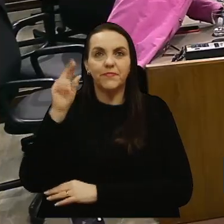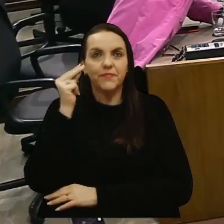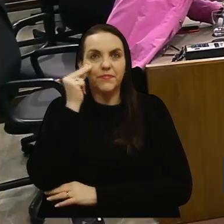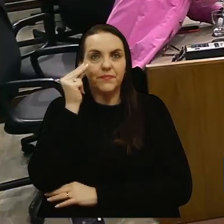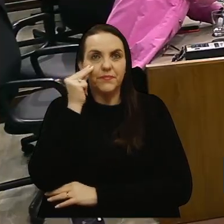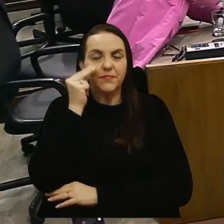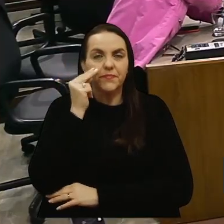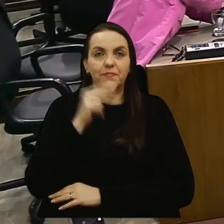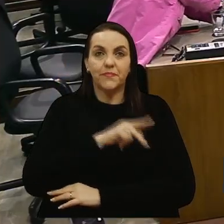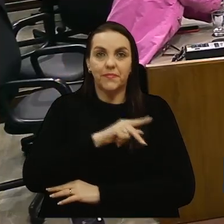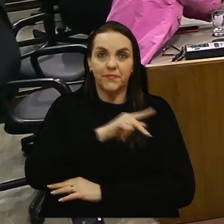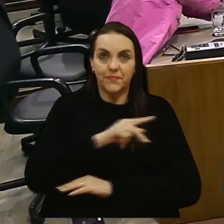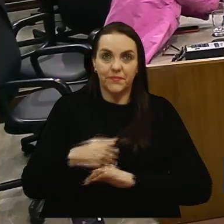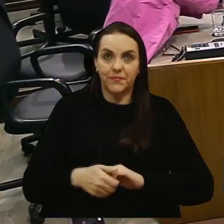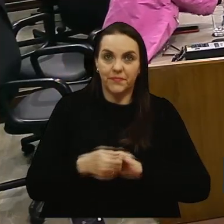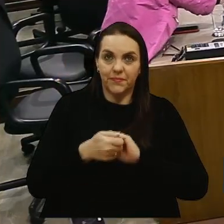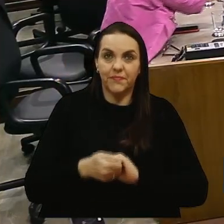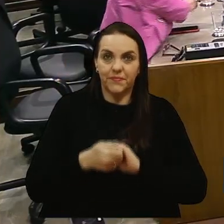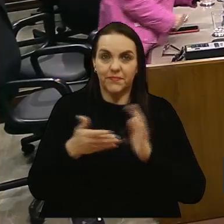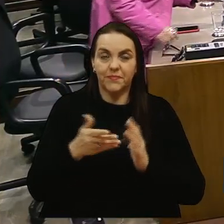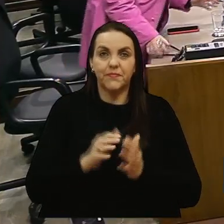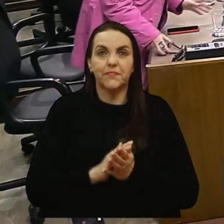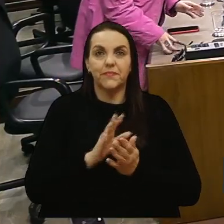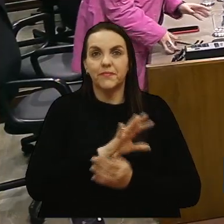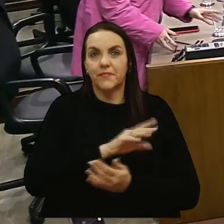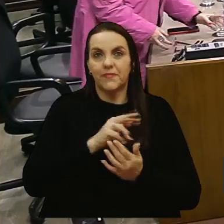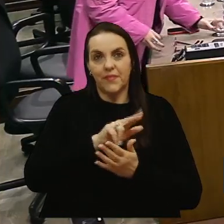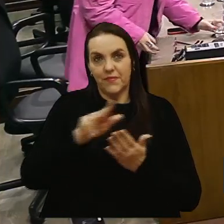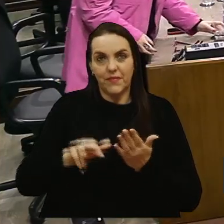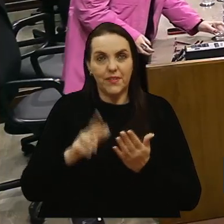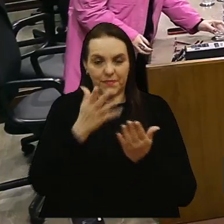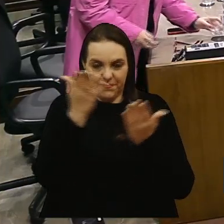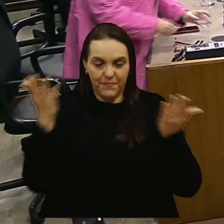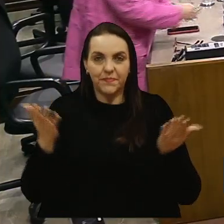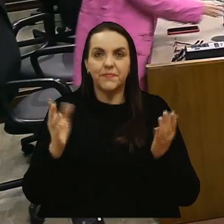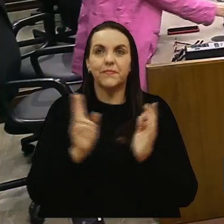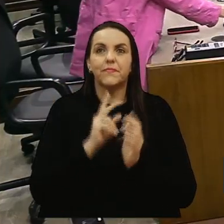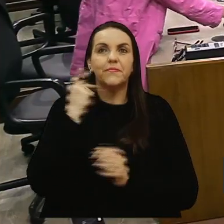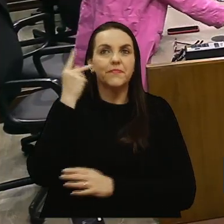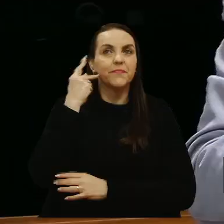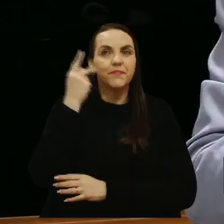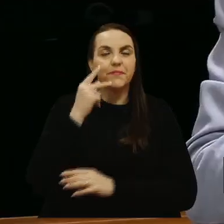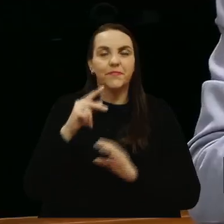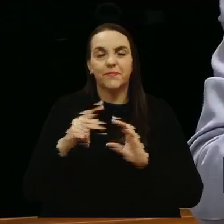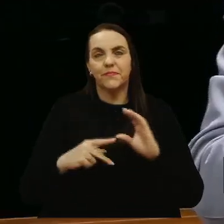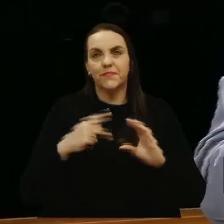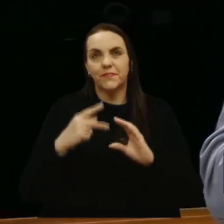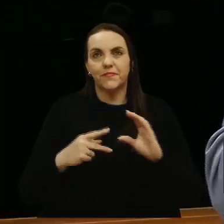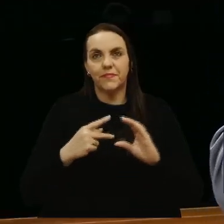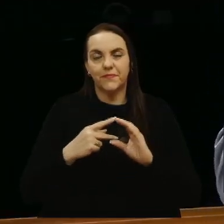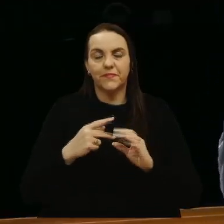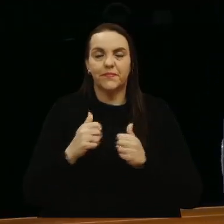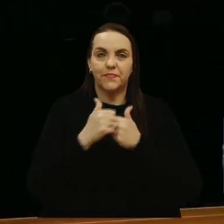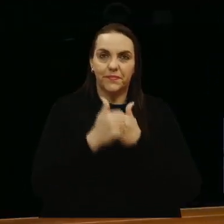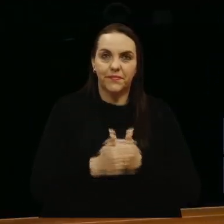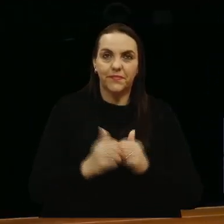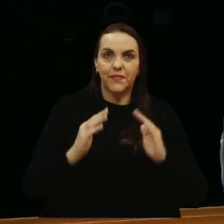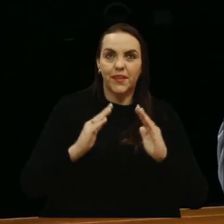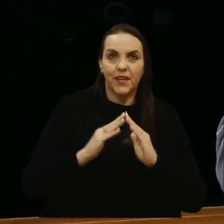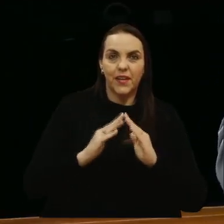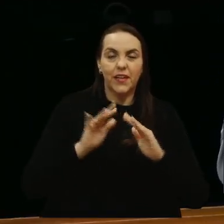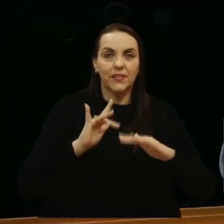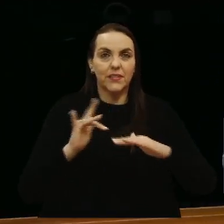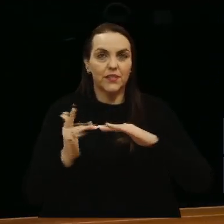meus cumprimentos ao senhor, meus cumprimentos aos demais vereadores dessa Casa Legislativa, quem nos acompanha de casa e também quem nos acompanha das redes sociais por esse